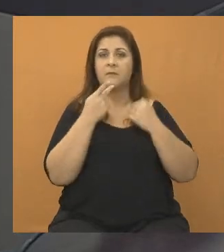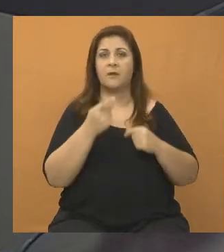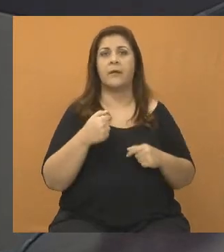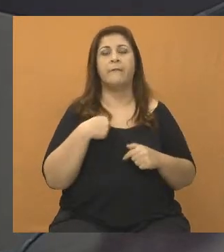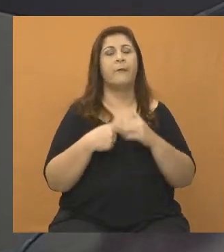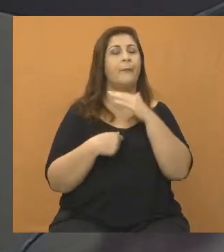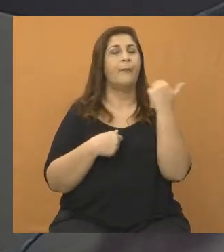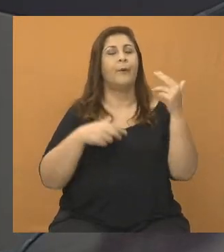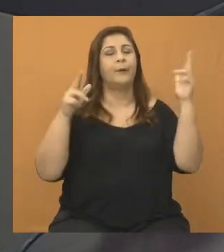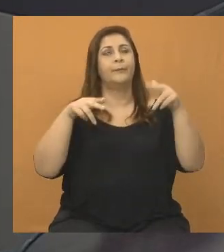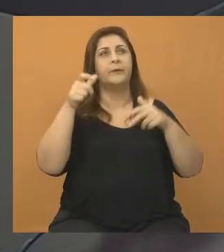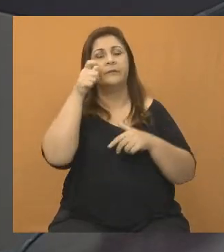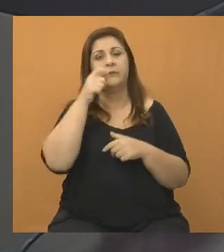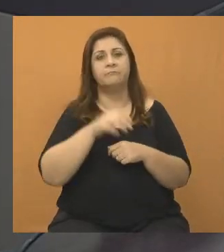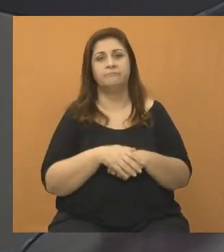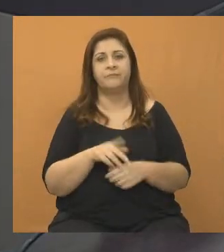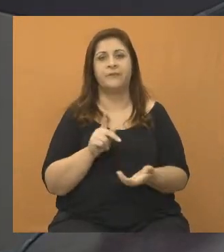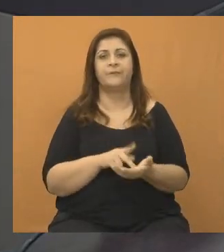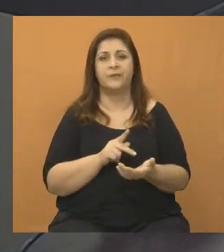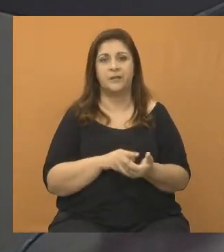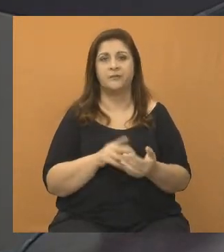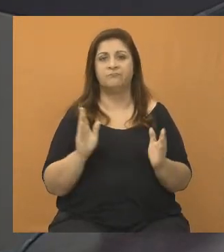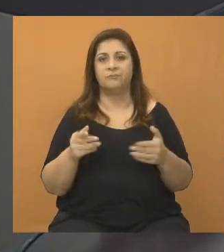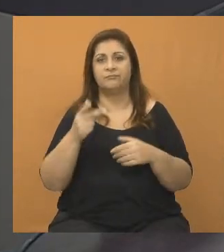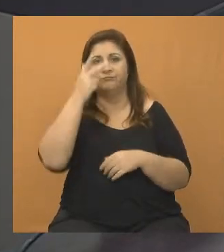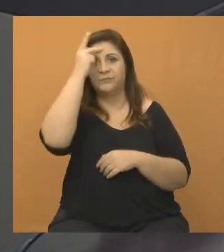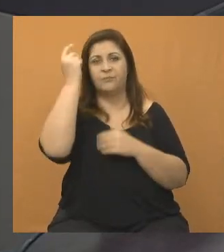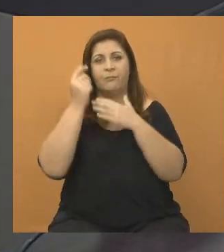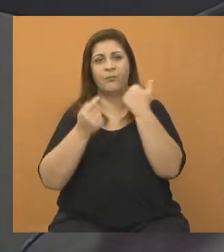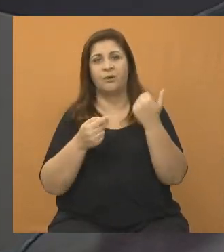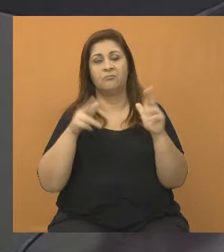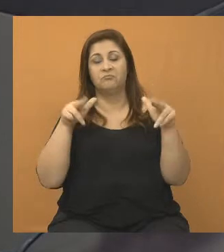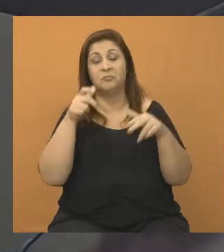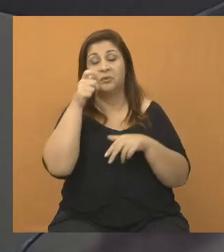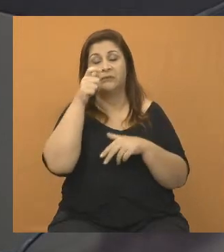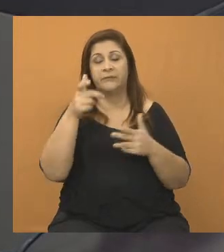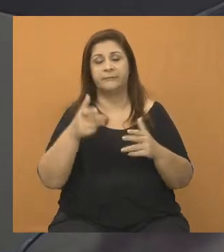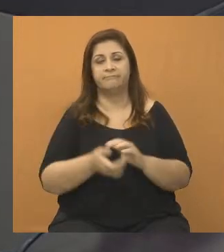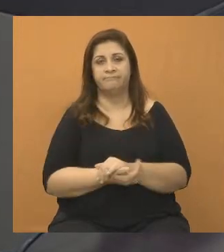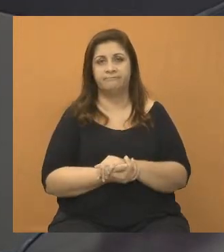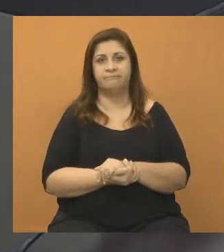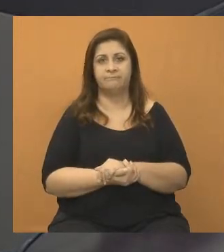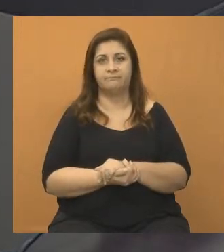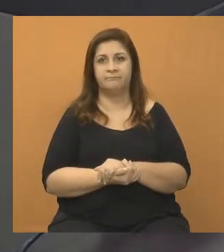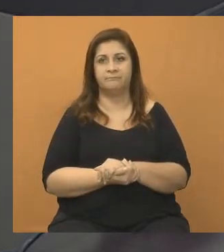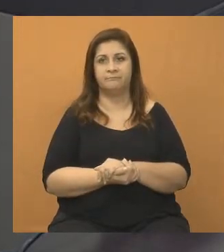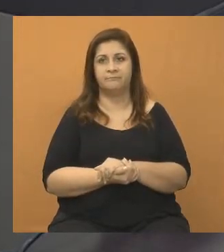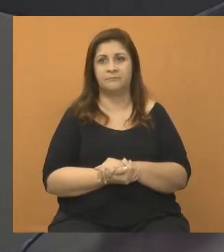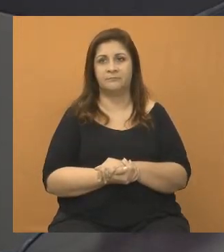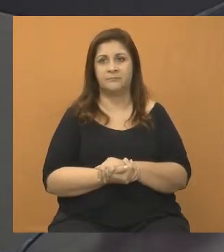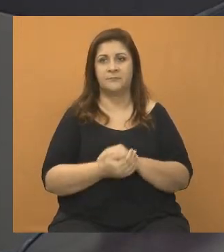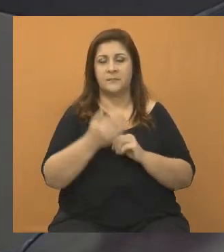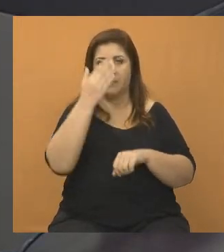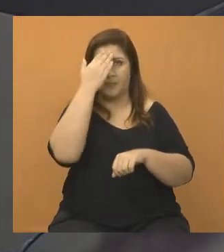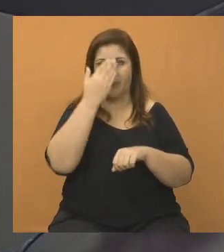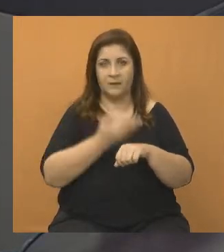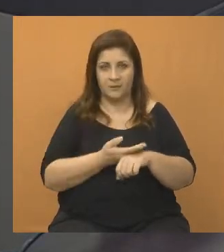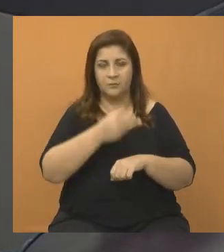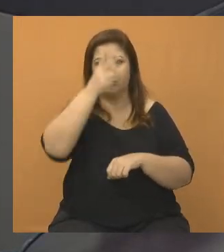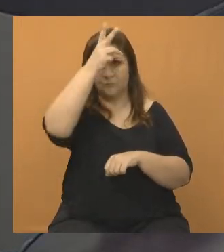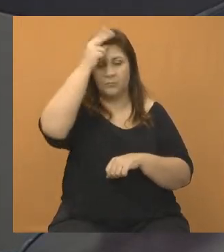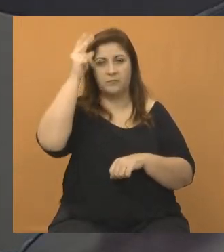morrer e não vou ver. E morreu, não viu mesmo. Porque não adianta mentir para o povo. Então, eu acredito muito no Isaías